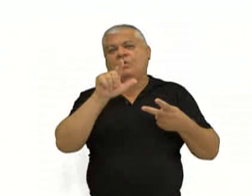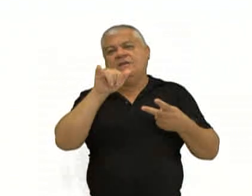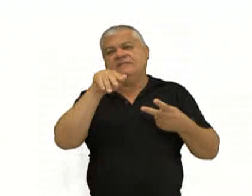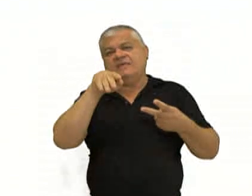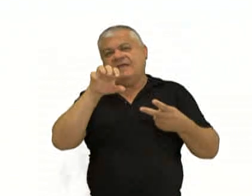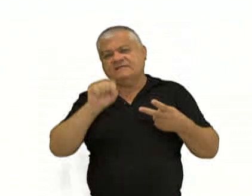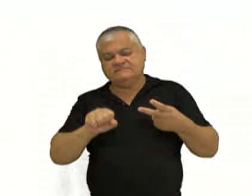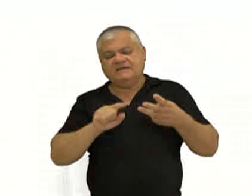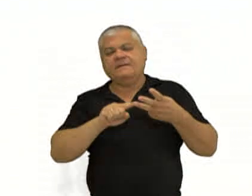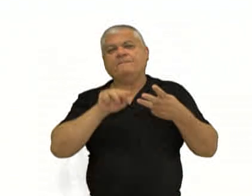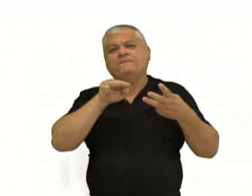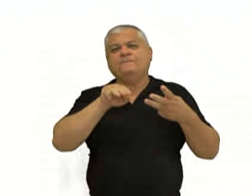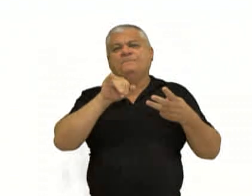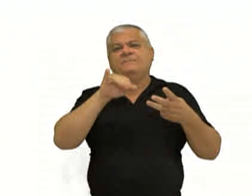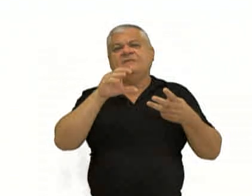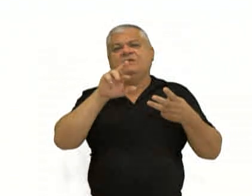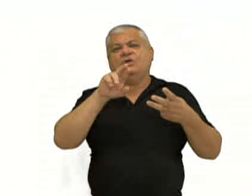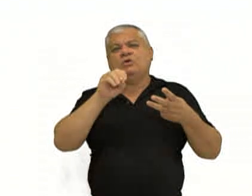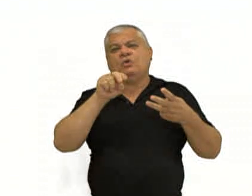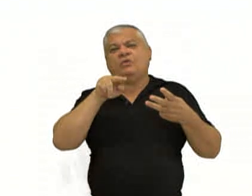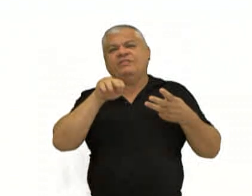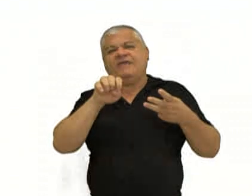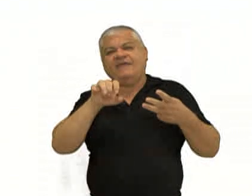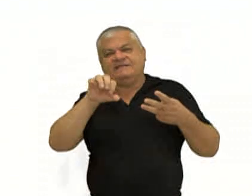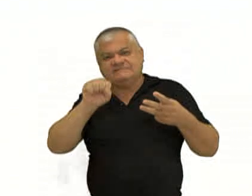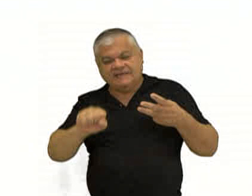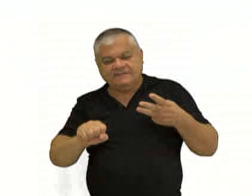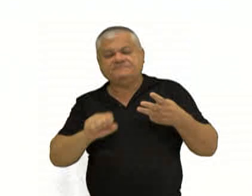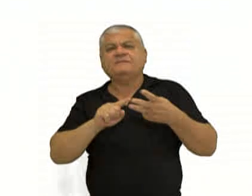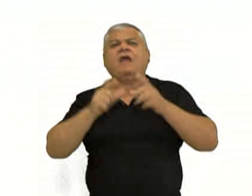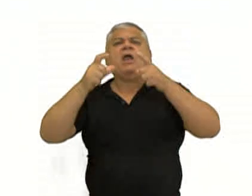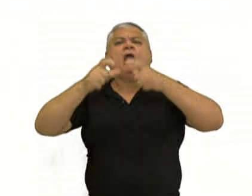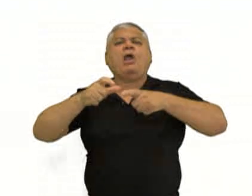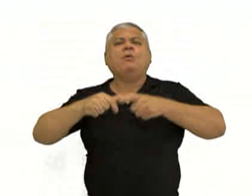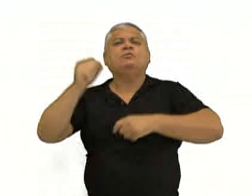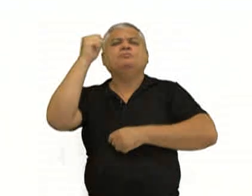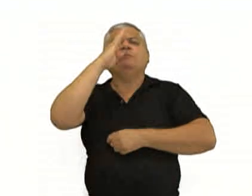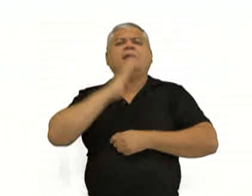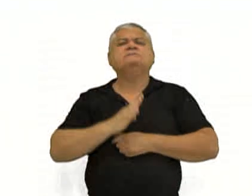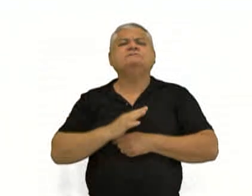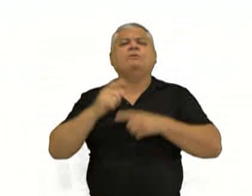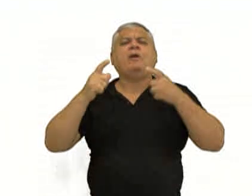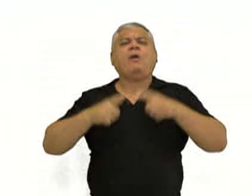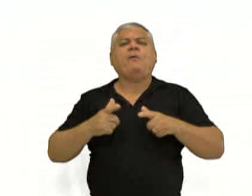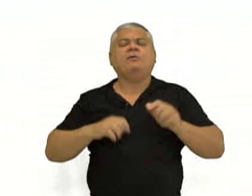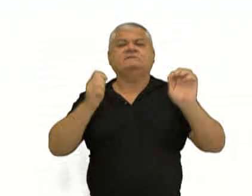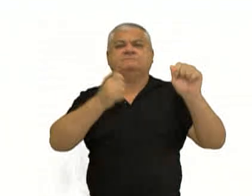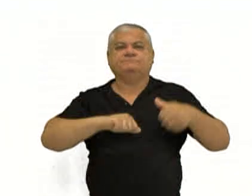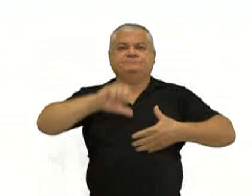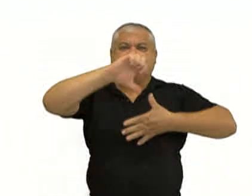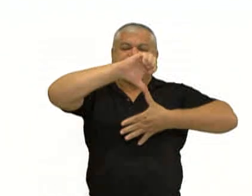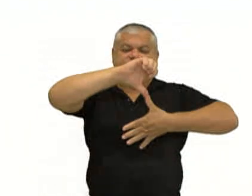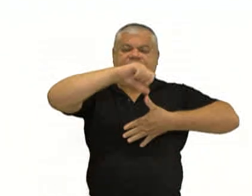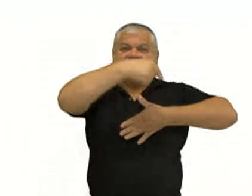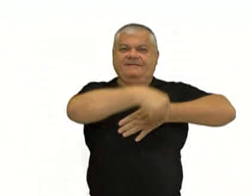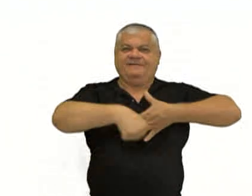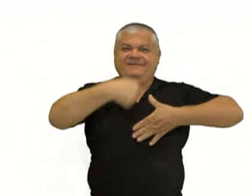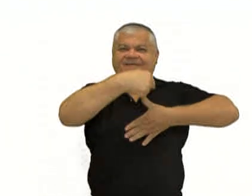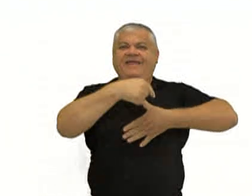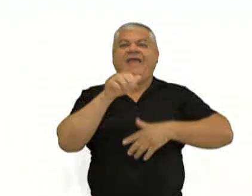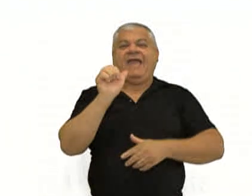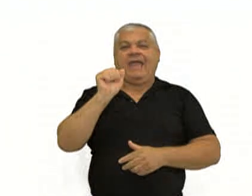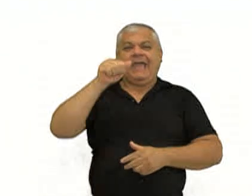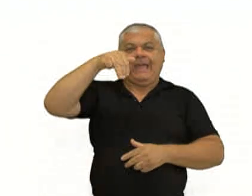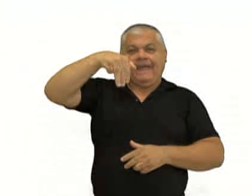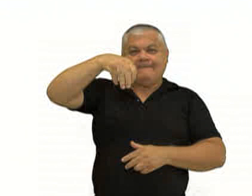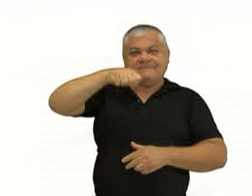Micronésia, aquela divisão que nós falamos. Em qual continente se encontra o nosso país, onde nós estamos? Na América. Qual